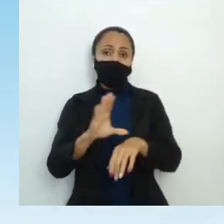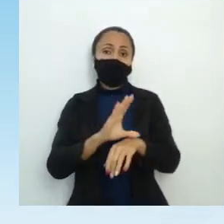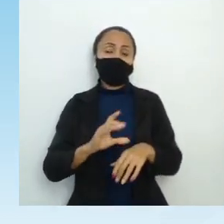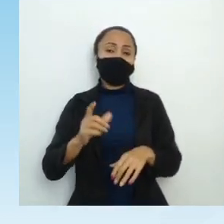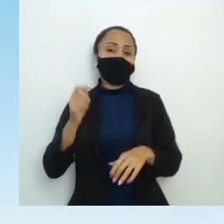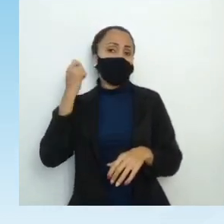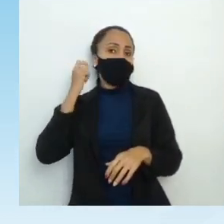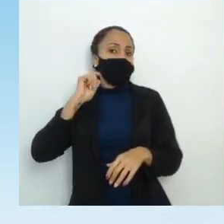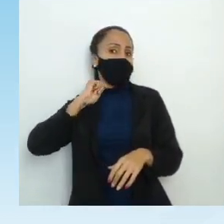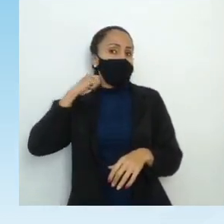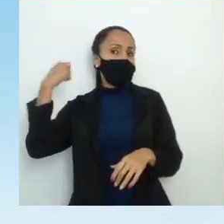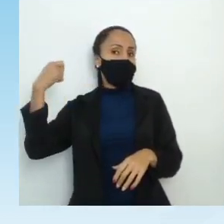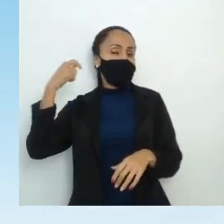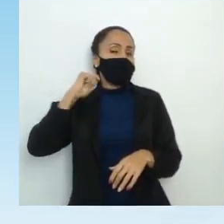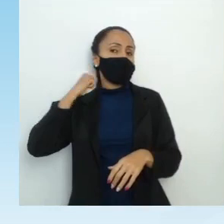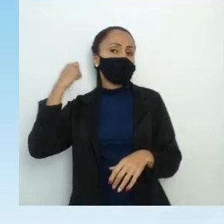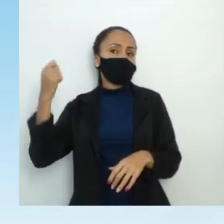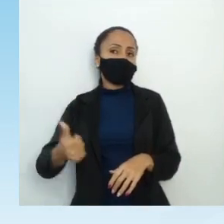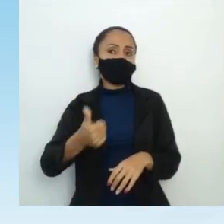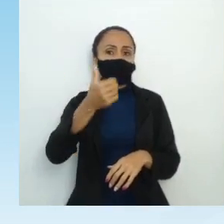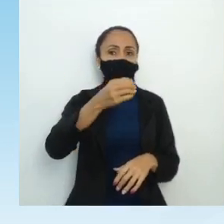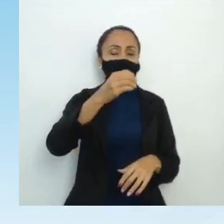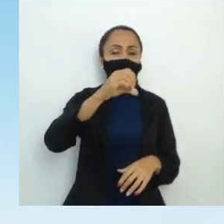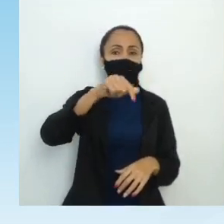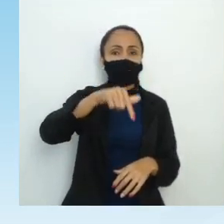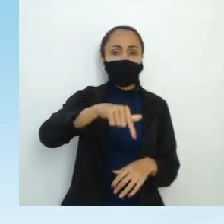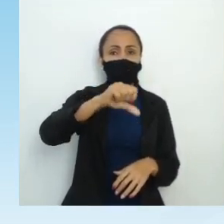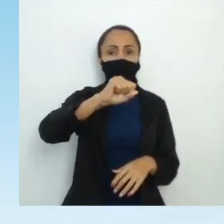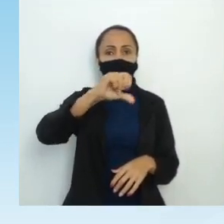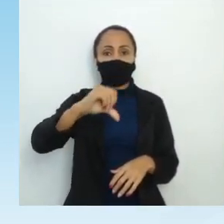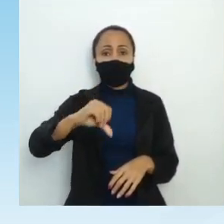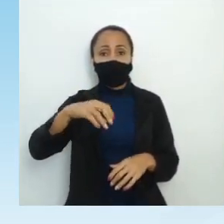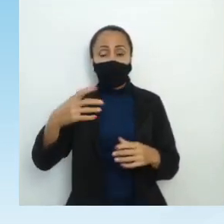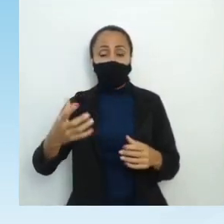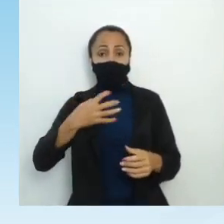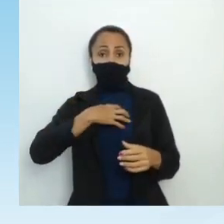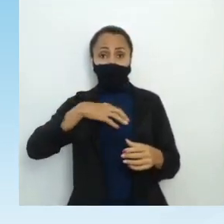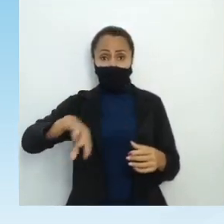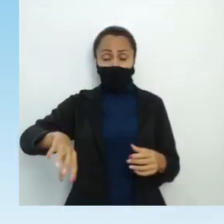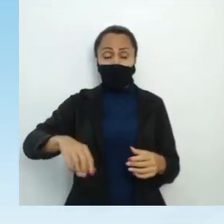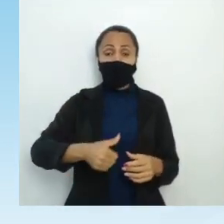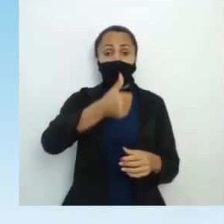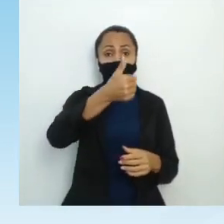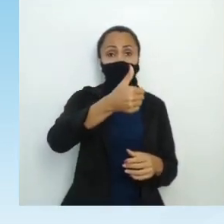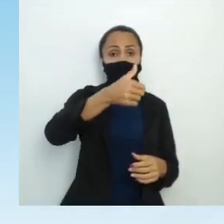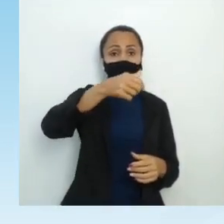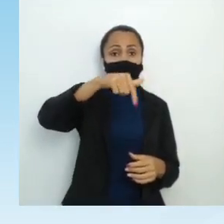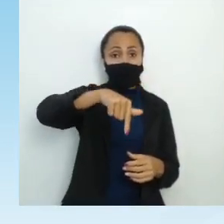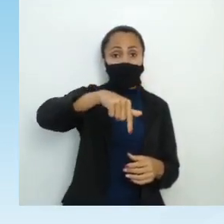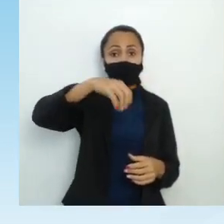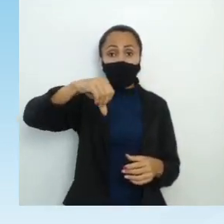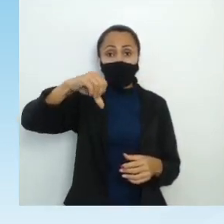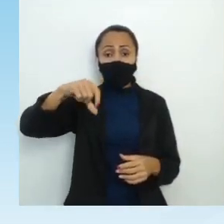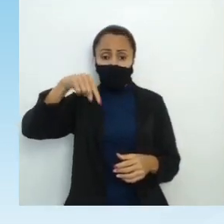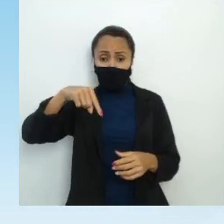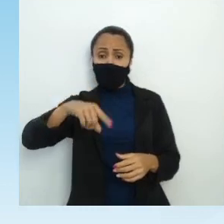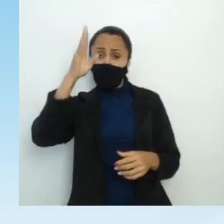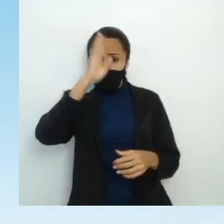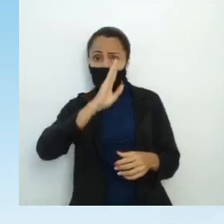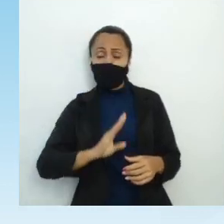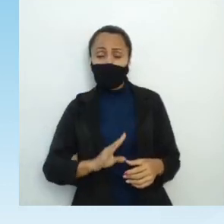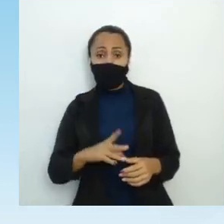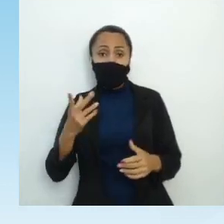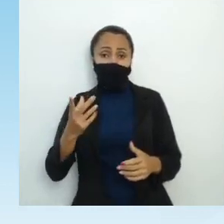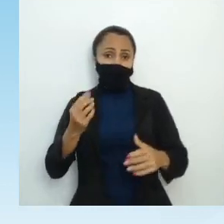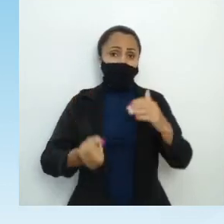mesmo ano da Revolução Francesa, né? A Baiana de 1799, ou seja, essa tentativa de criar,